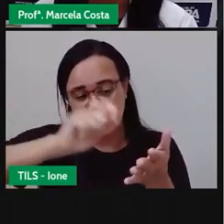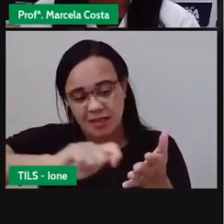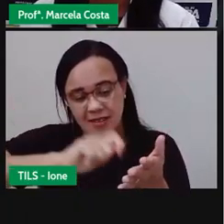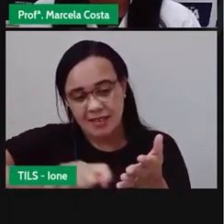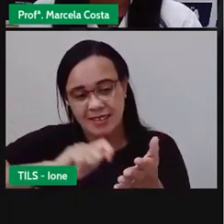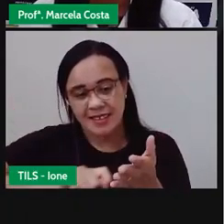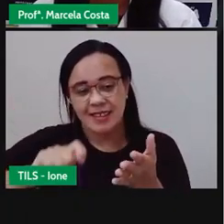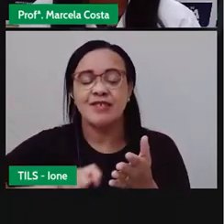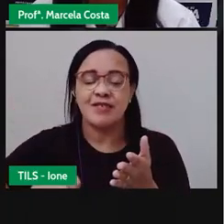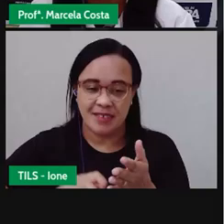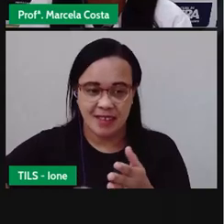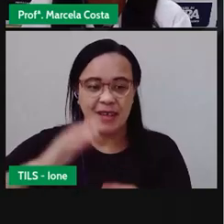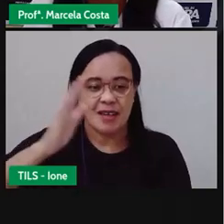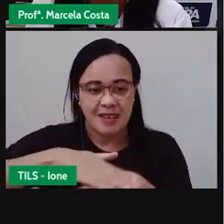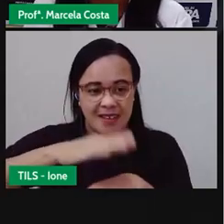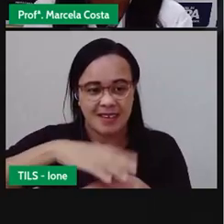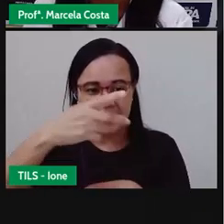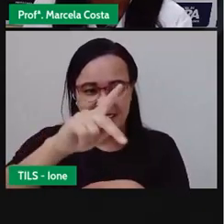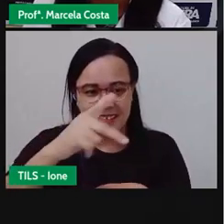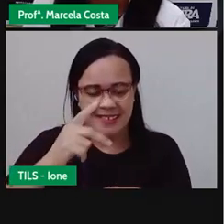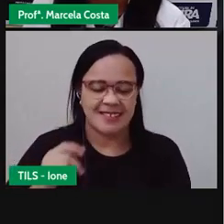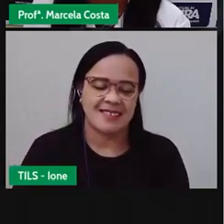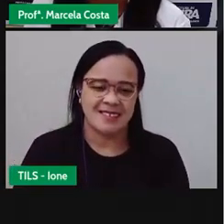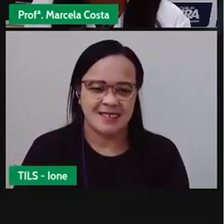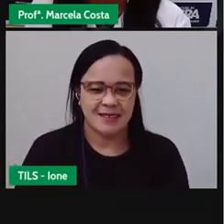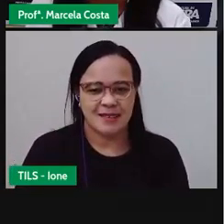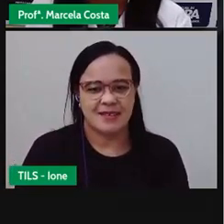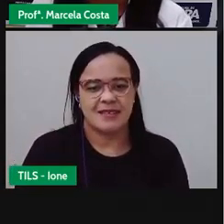já sabe que trava-língua é esse.